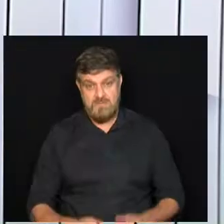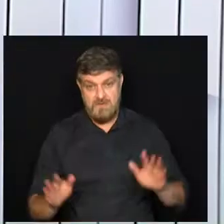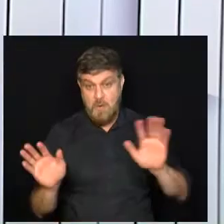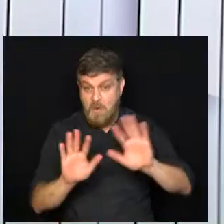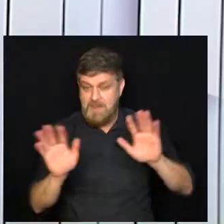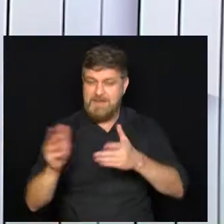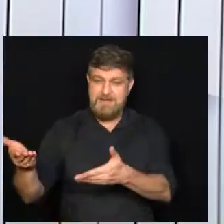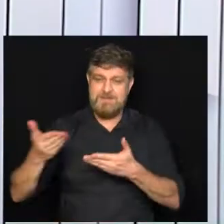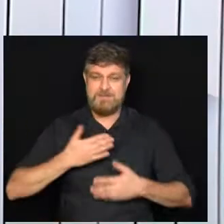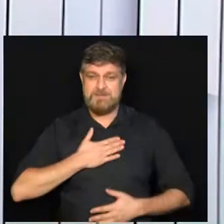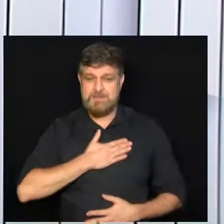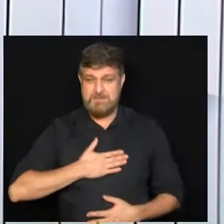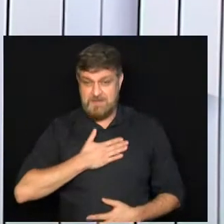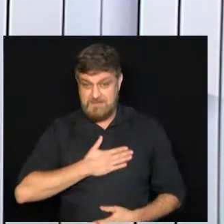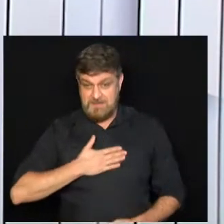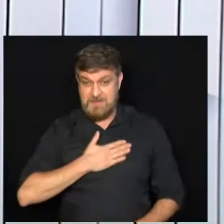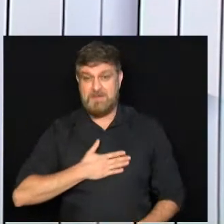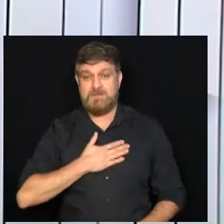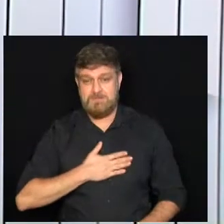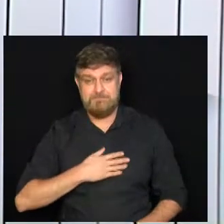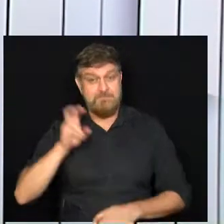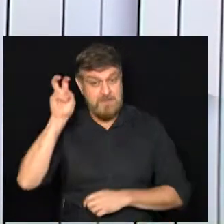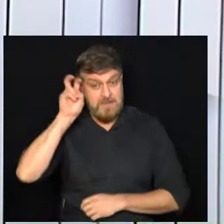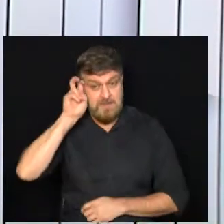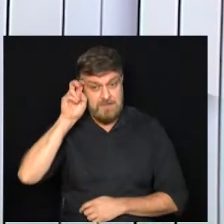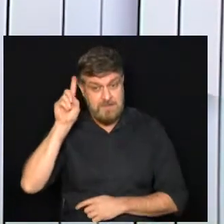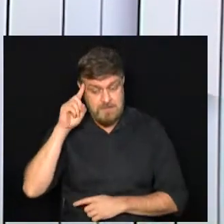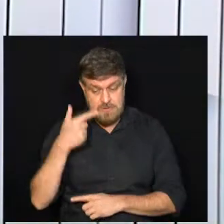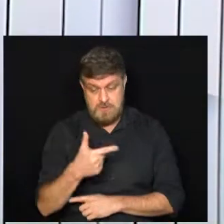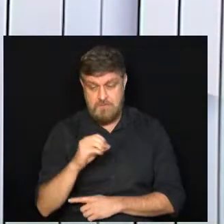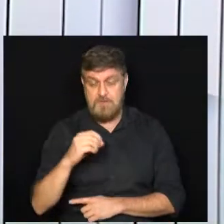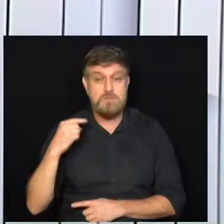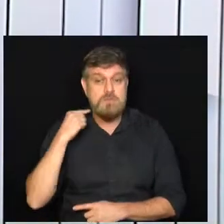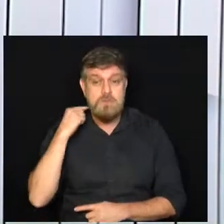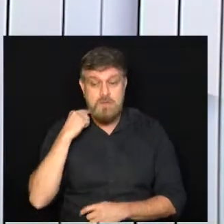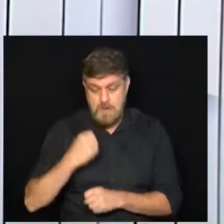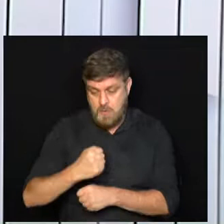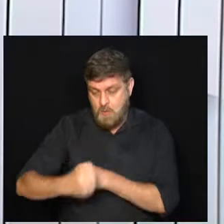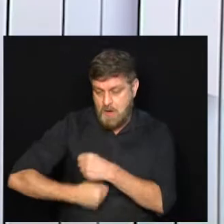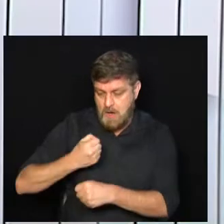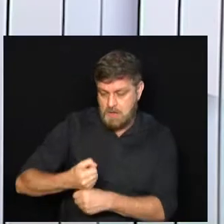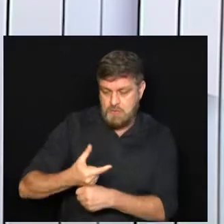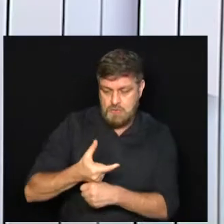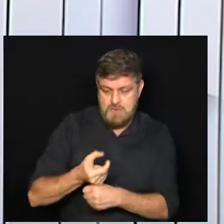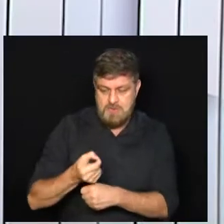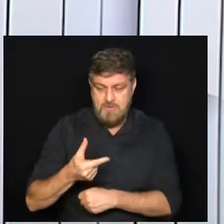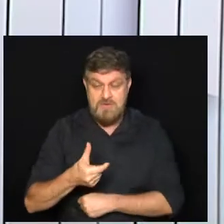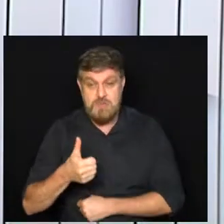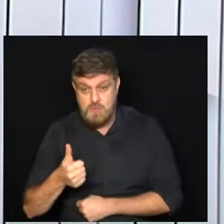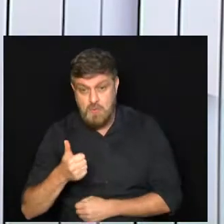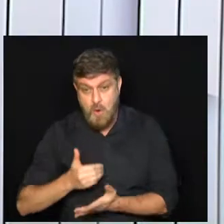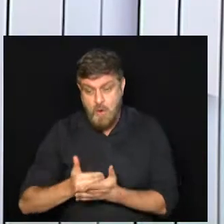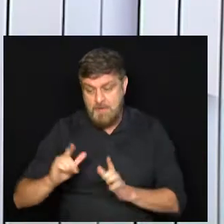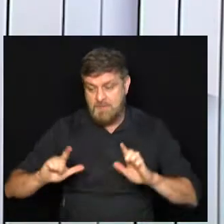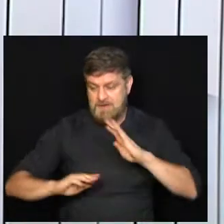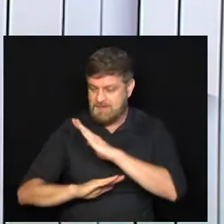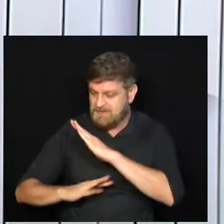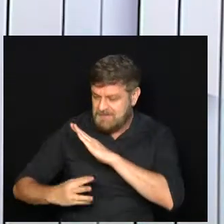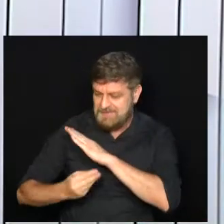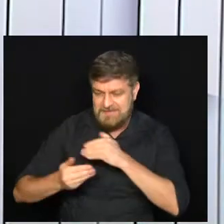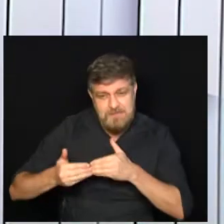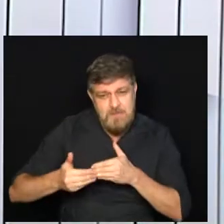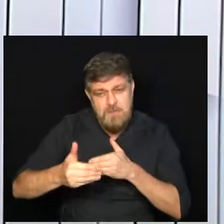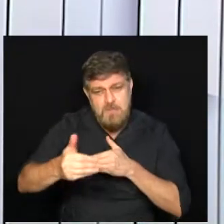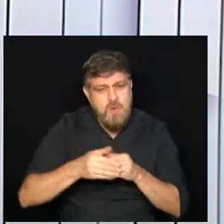Olá, seja bem-vinda, seja bem-vindo. Quinta-feira, 20 de maio de 2021. Começa agora o Câmara Total,